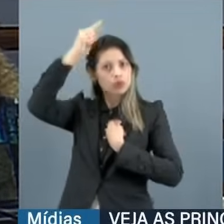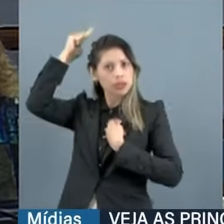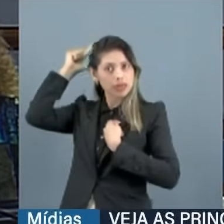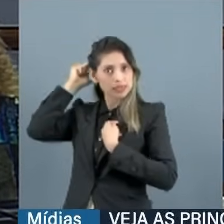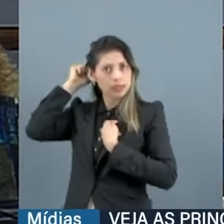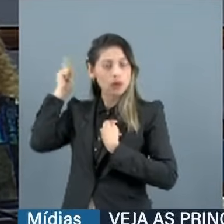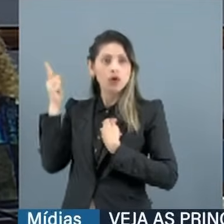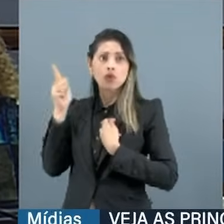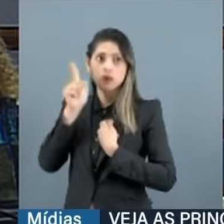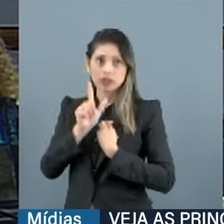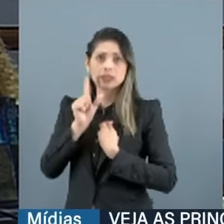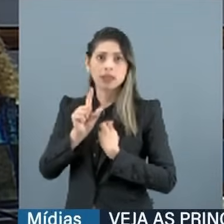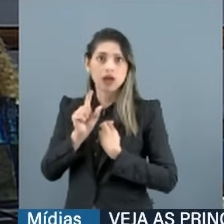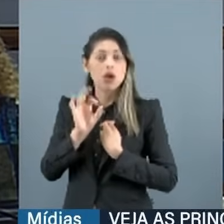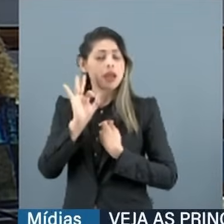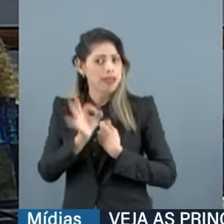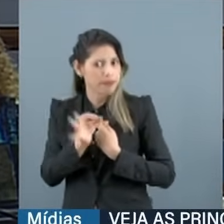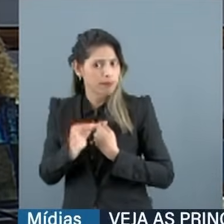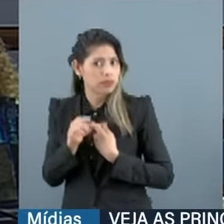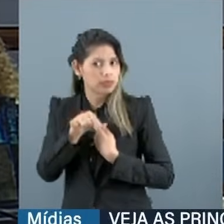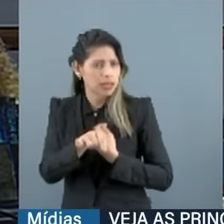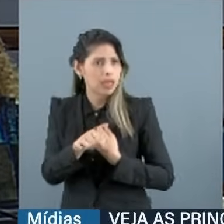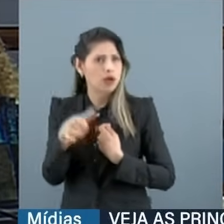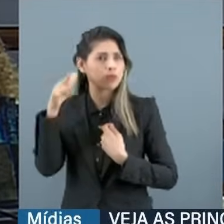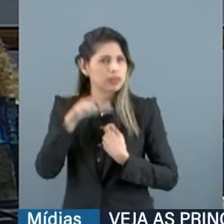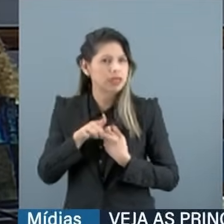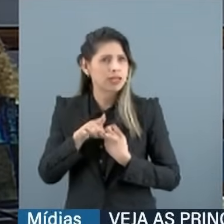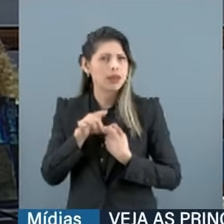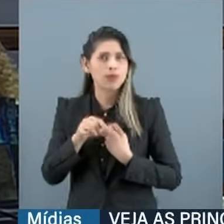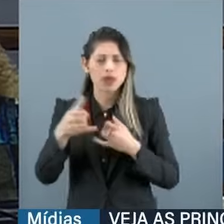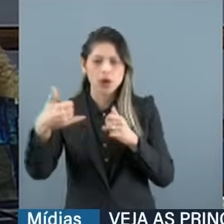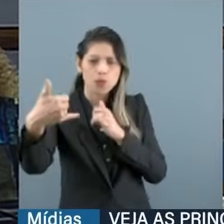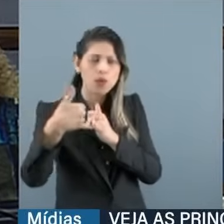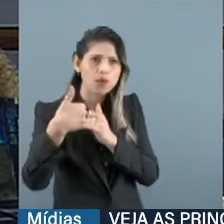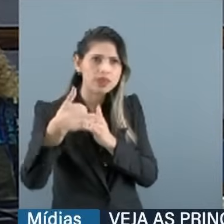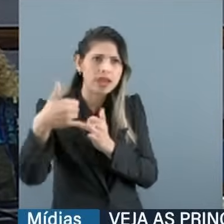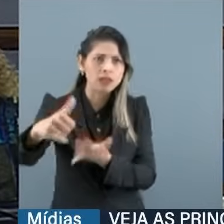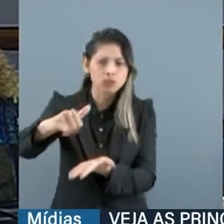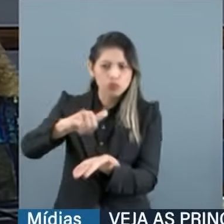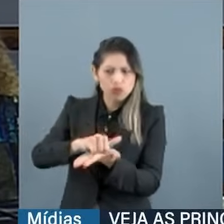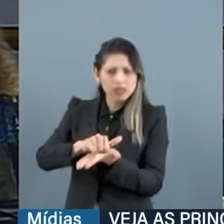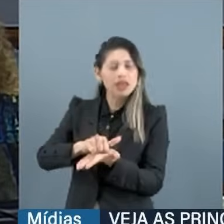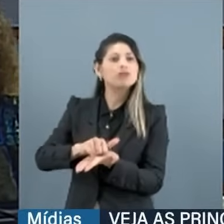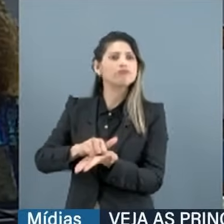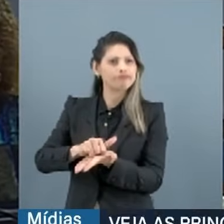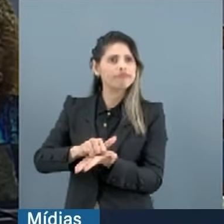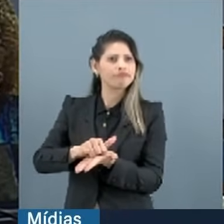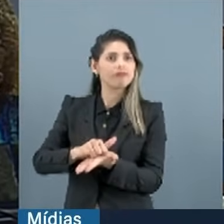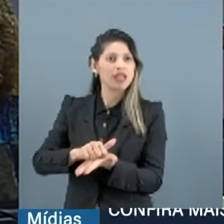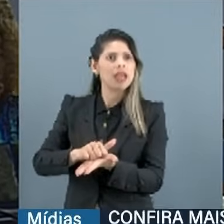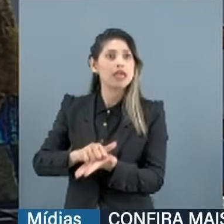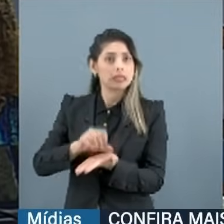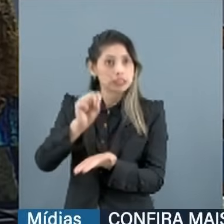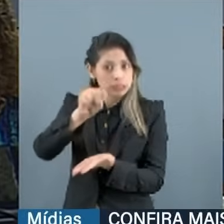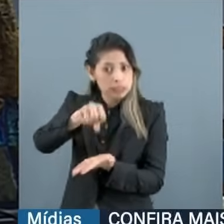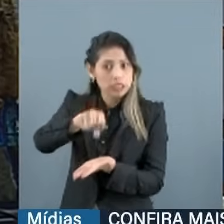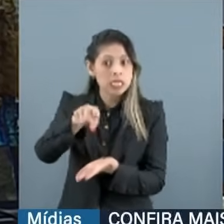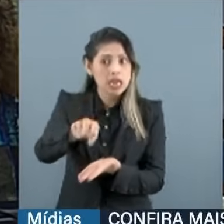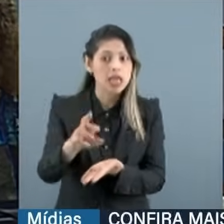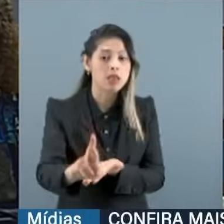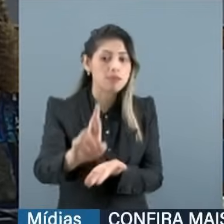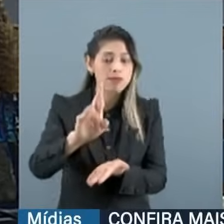Exatamente. Alexandre de Moraes, e segundo ele, um grampo que já havia sido feito. Ele disse no telefonema que esse